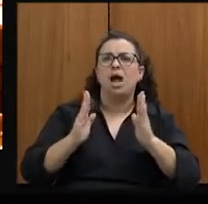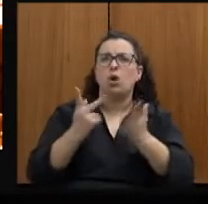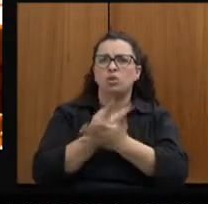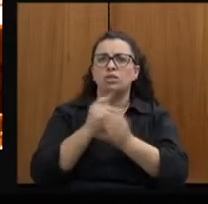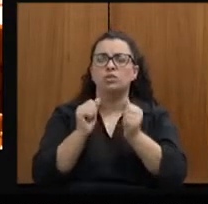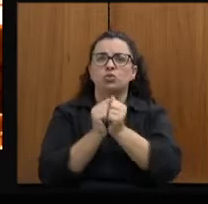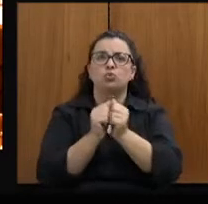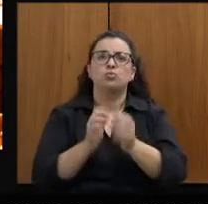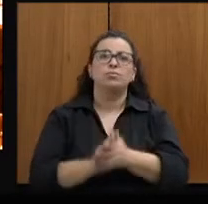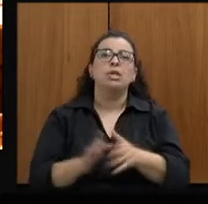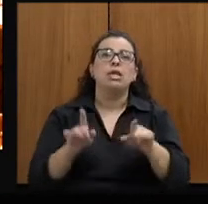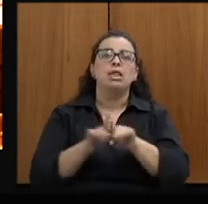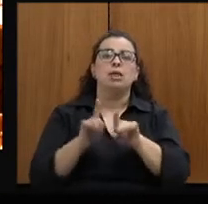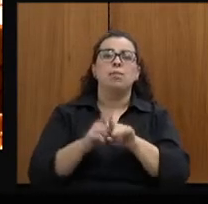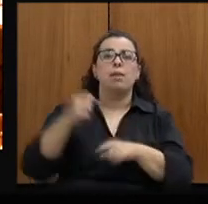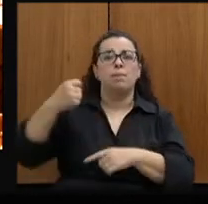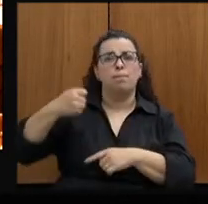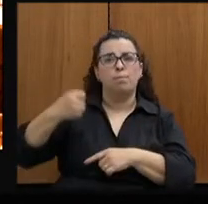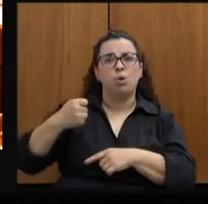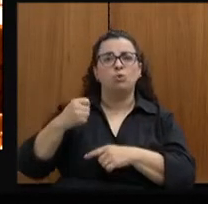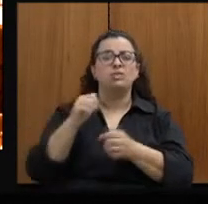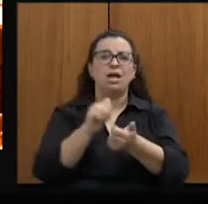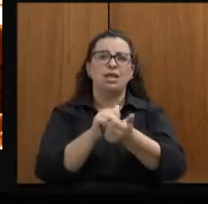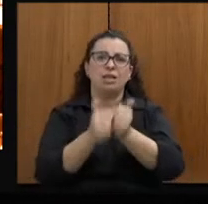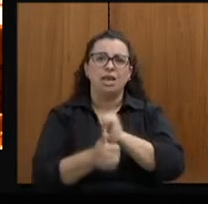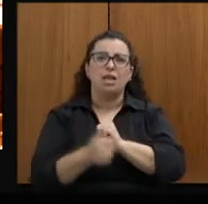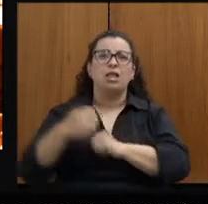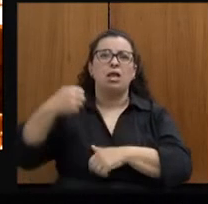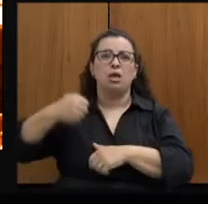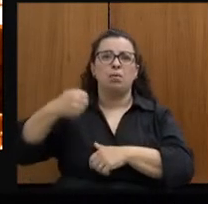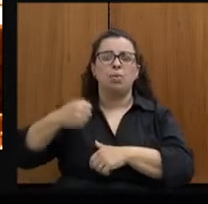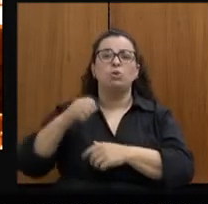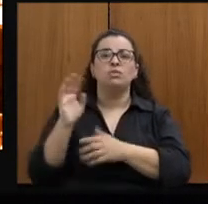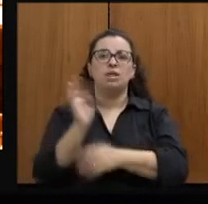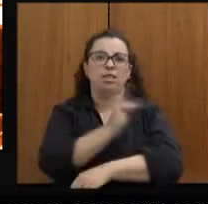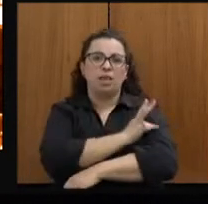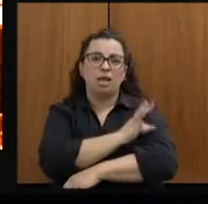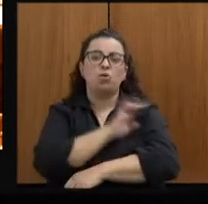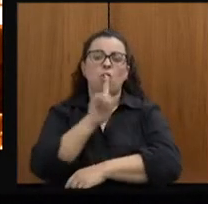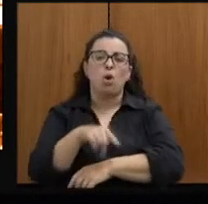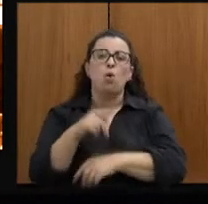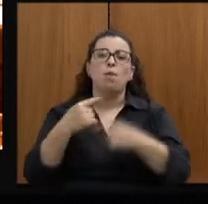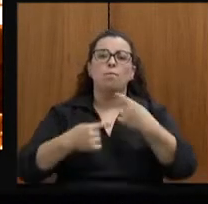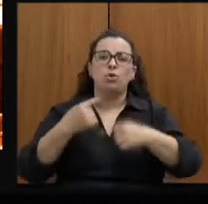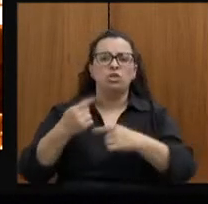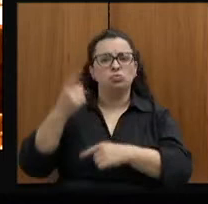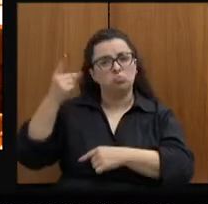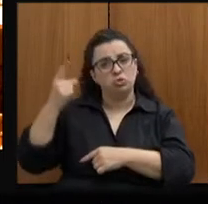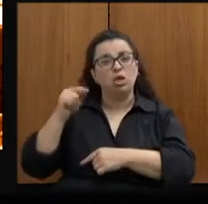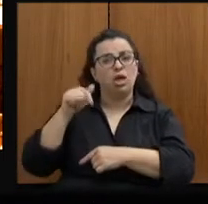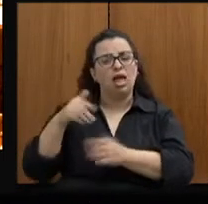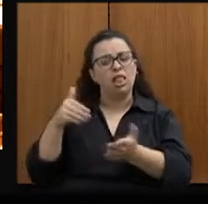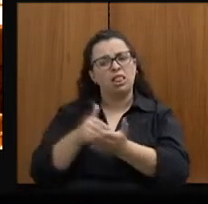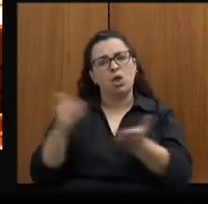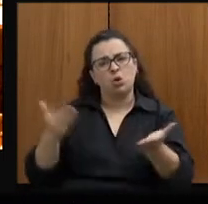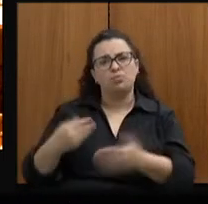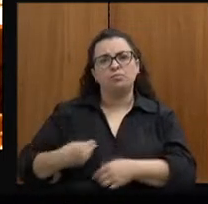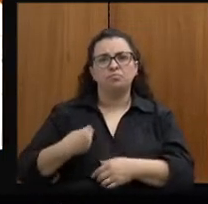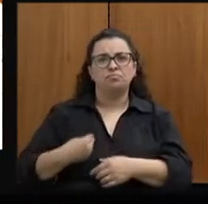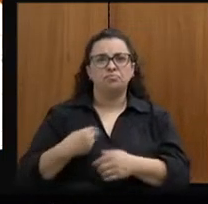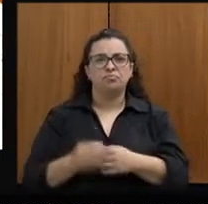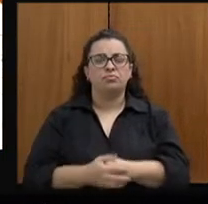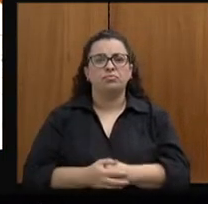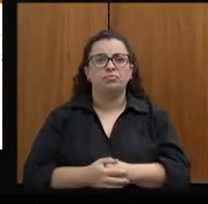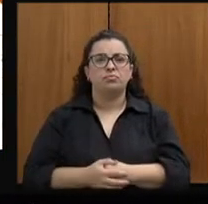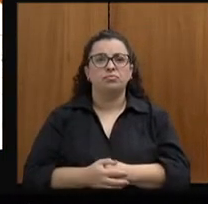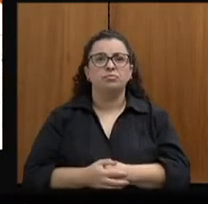Bolsa Atleta e Bolsa Técnico é uma política antiga que nós continuamos fomentando. Por favor. Eu não podia